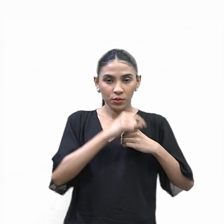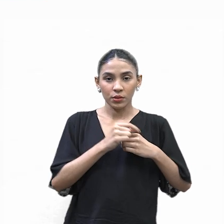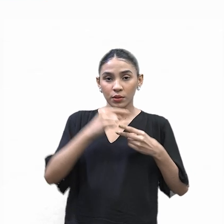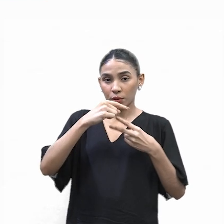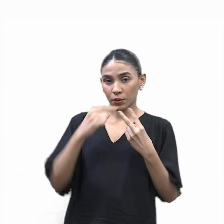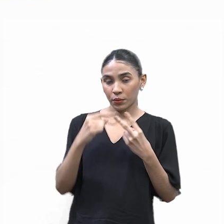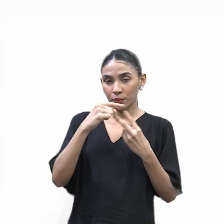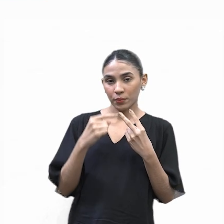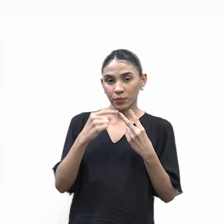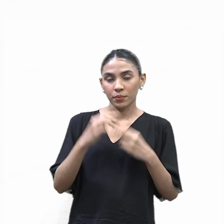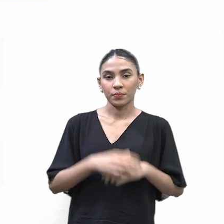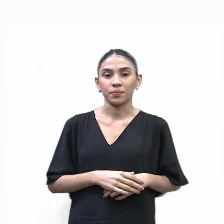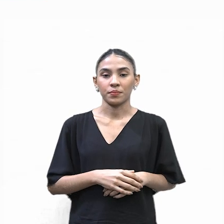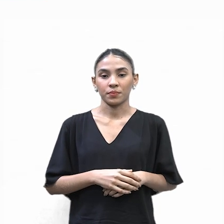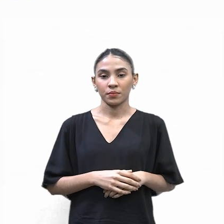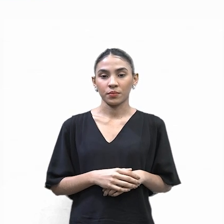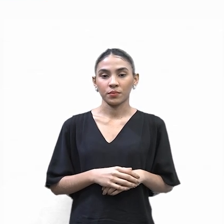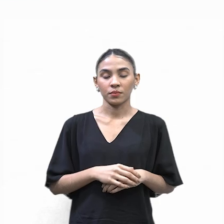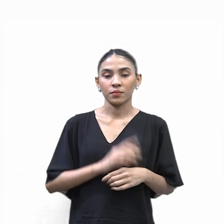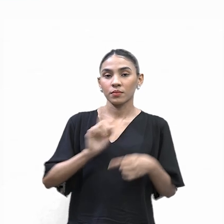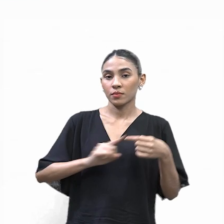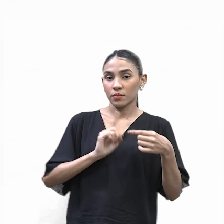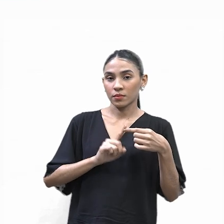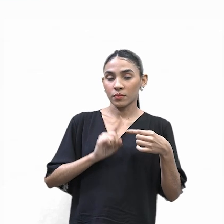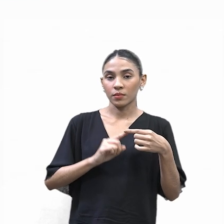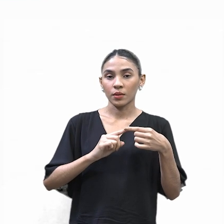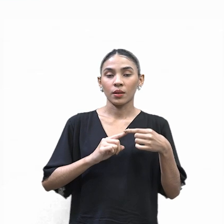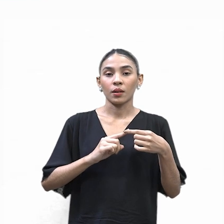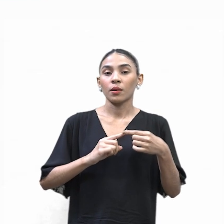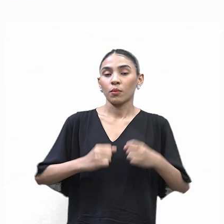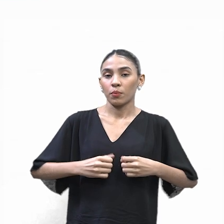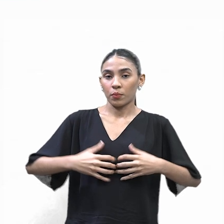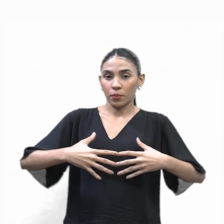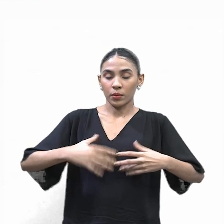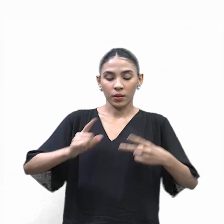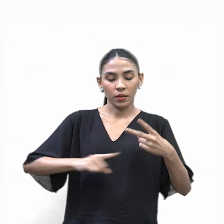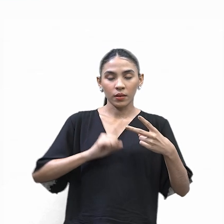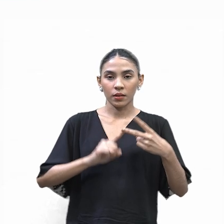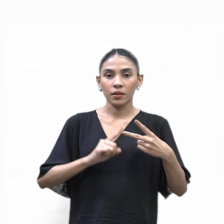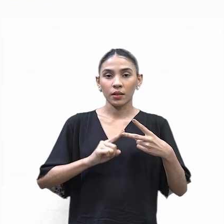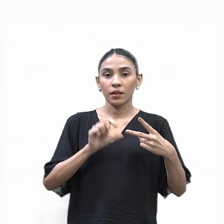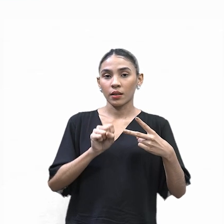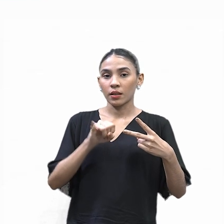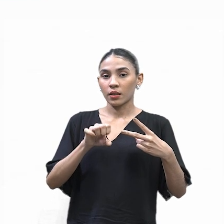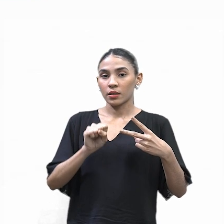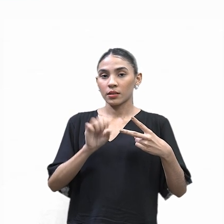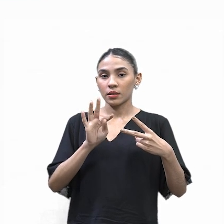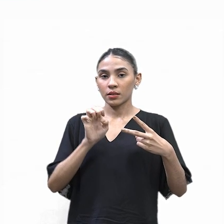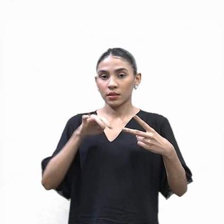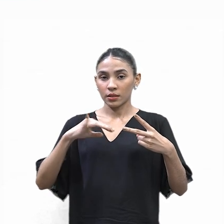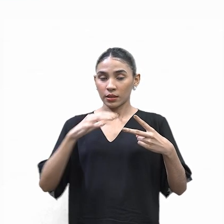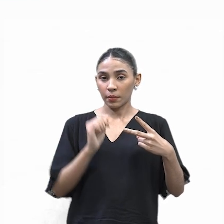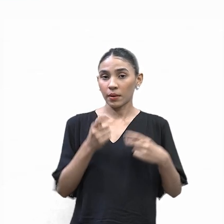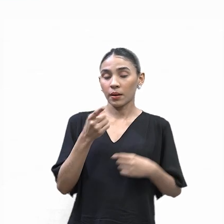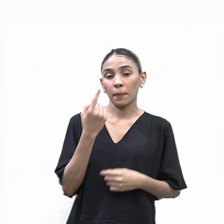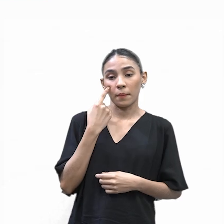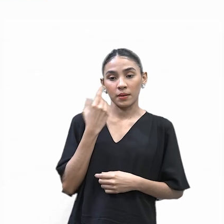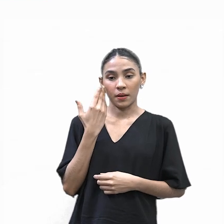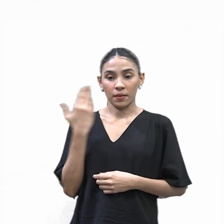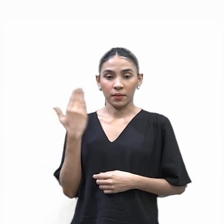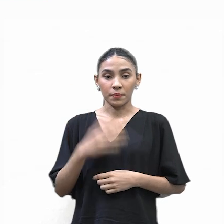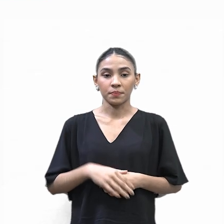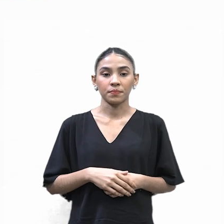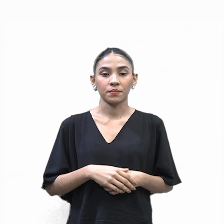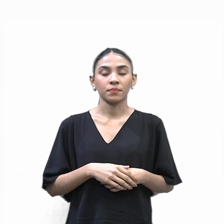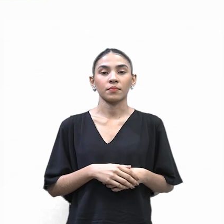circulação pode ser dividida em 2 momentos. A circulação pulmonar e a circulação sistêmica. Você observa aí, olha, que de um lado